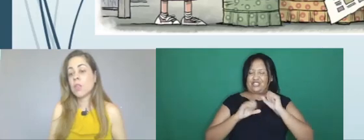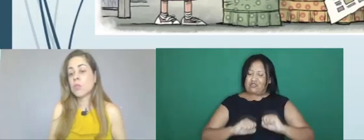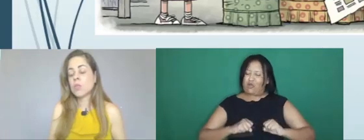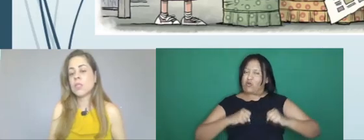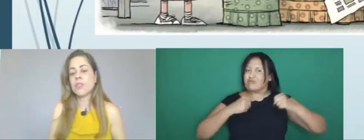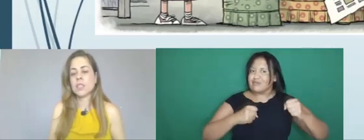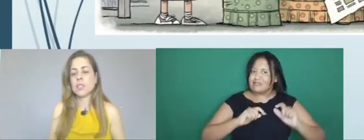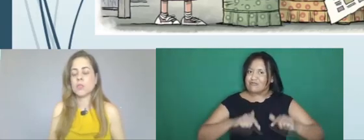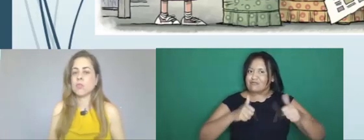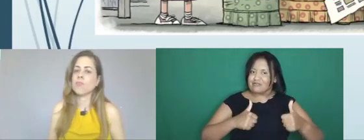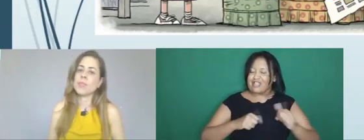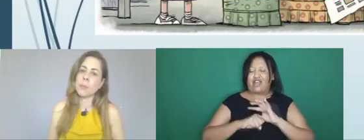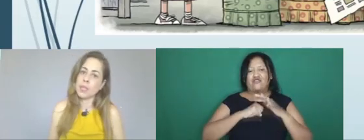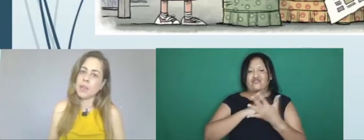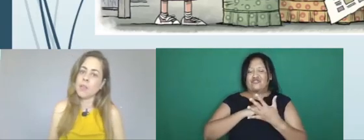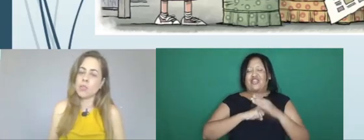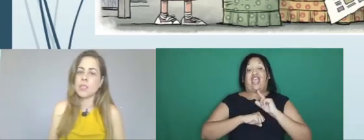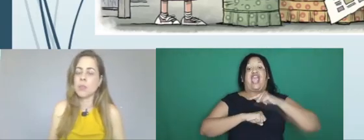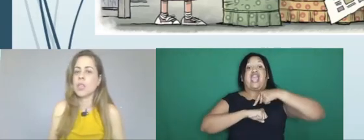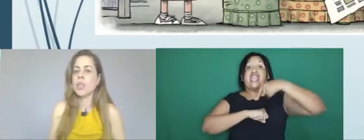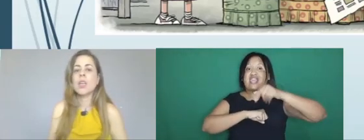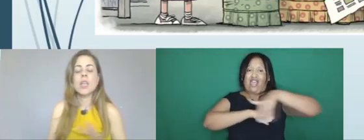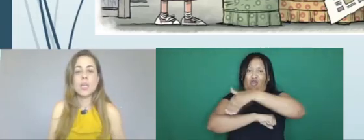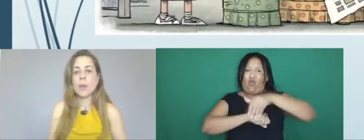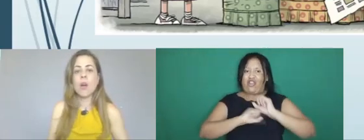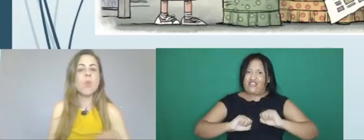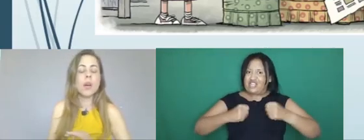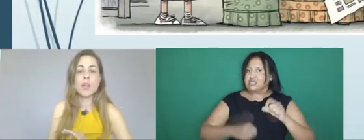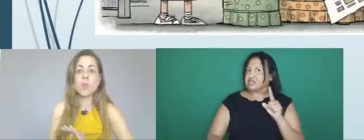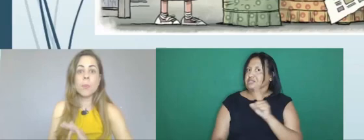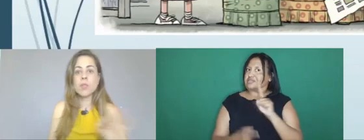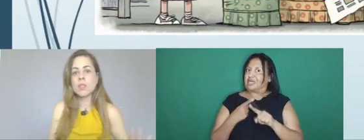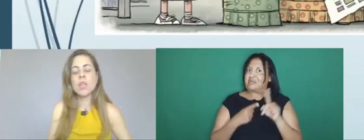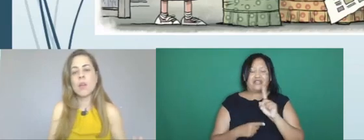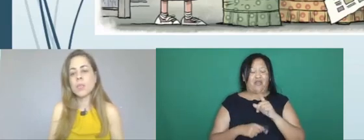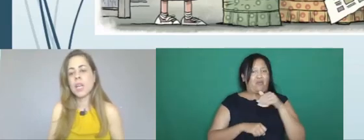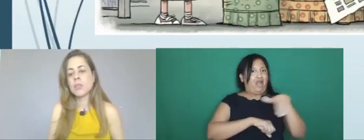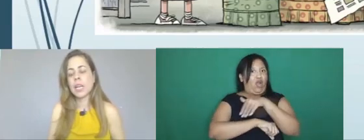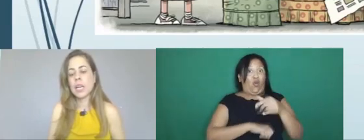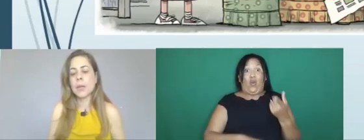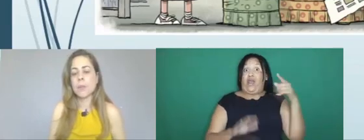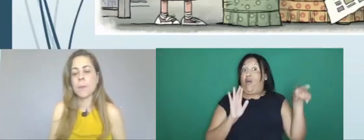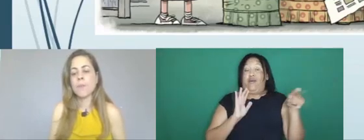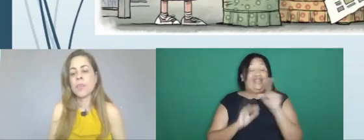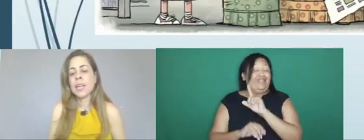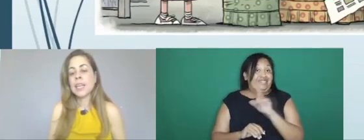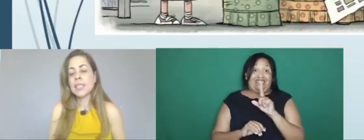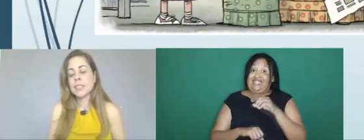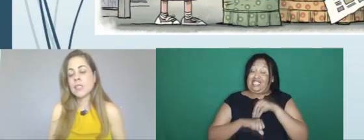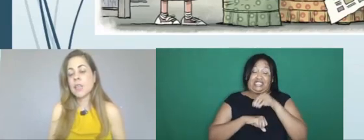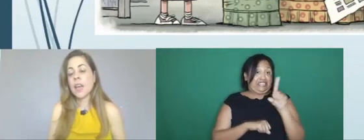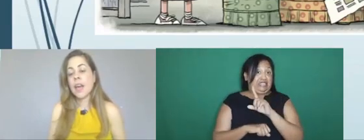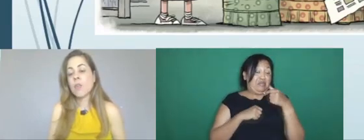vírus é indo as ruas enfrentando também não a gente sabe que ir para Rua era o menos recomendado naquela época